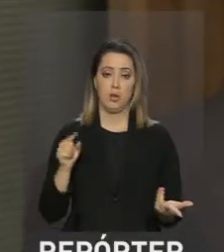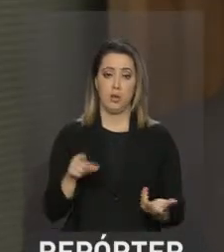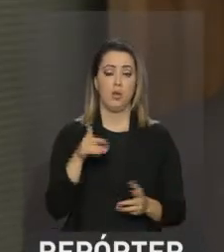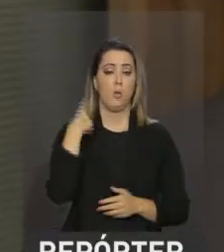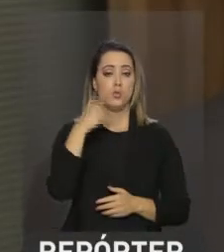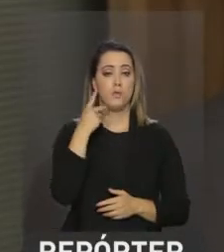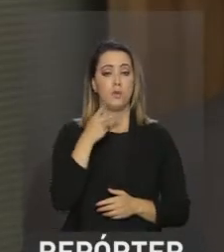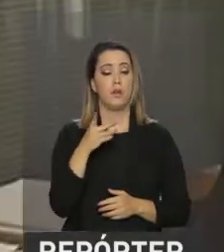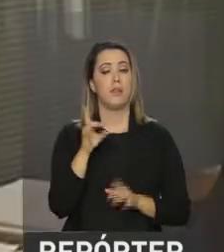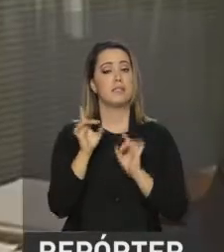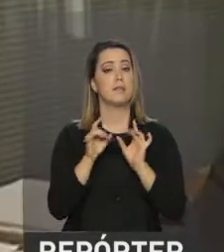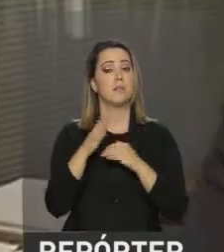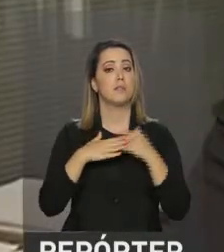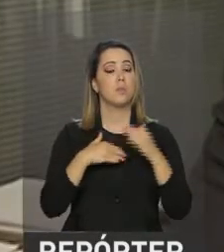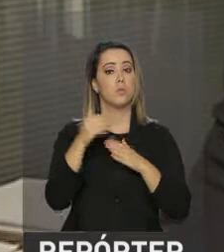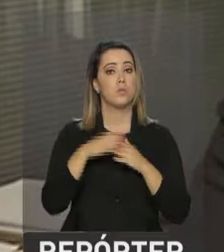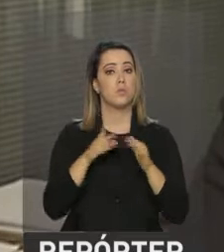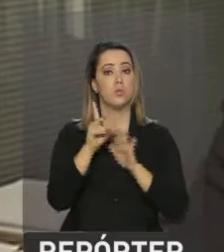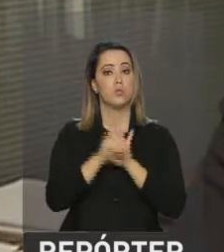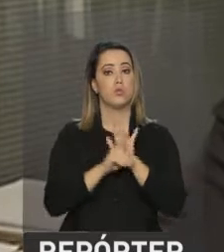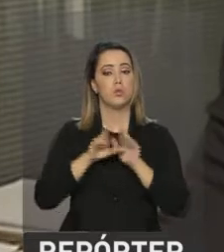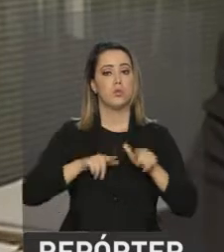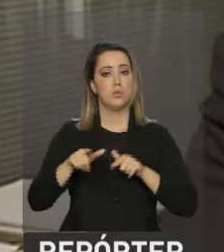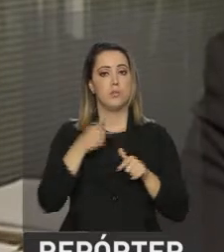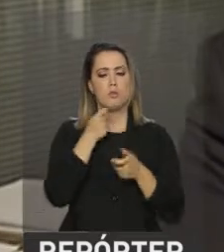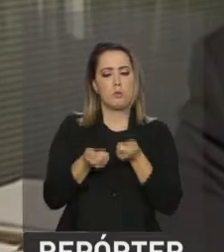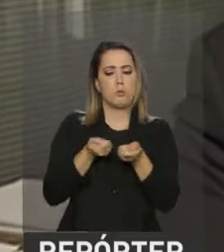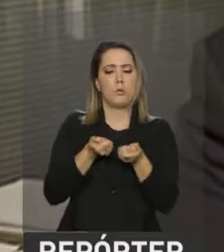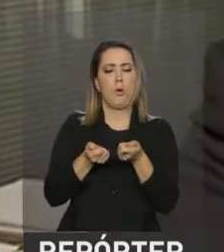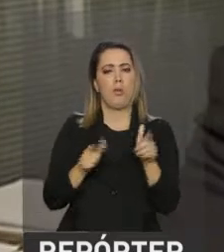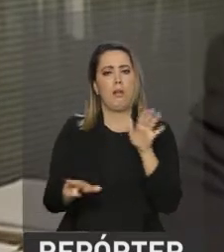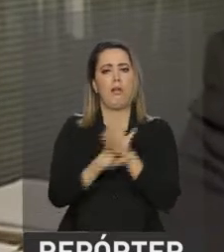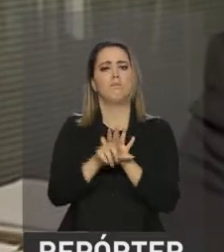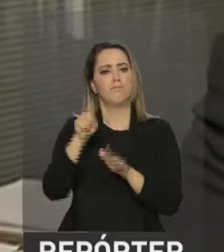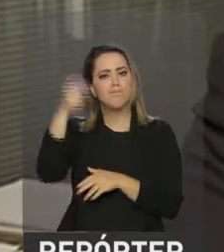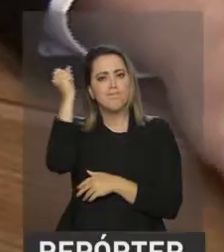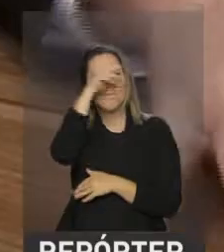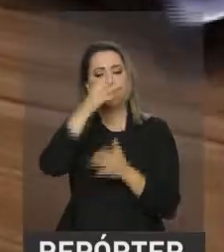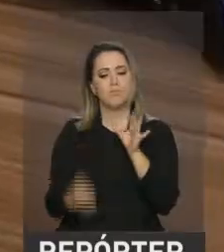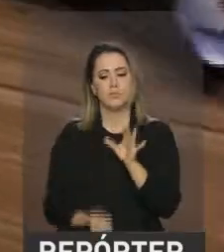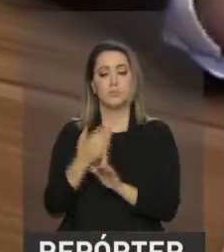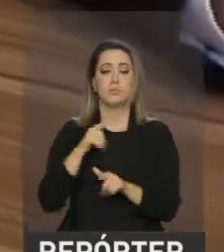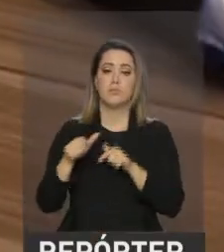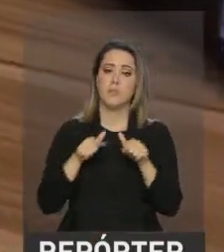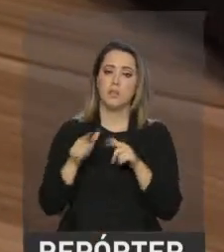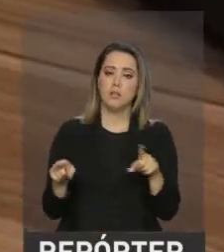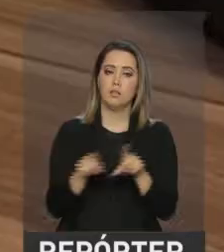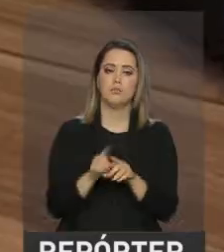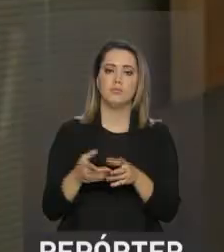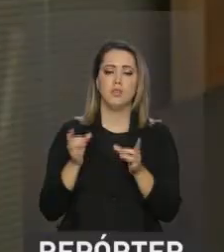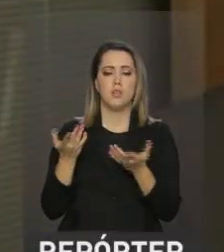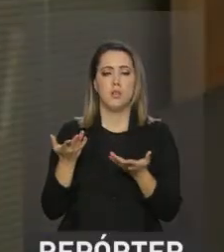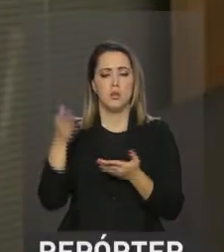direito do trabalho e entende que a rigidez da lei em vigor no brasil há décadas dificuldade geração de emprego ea competitividade do